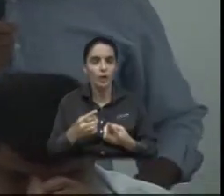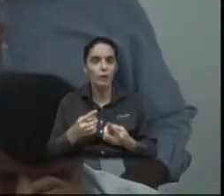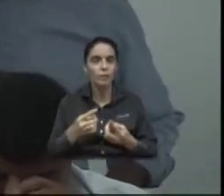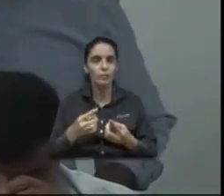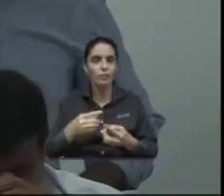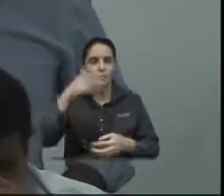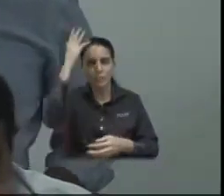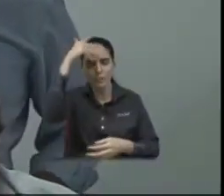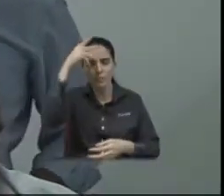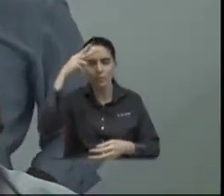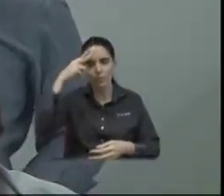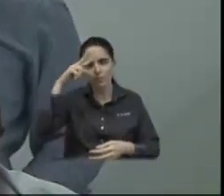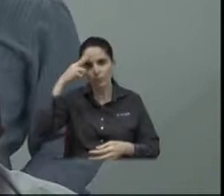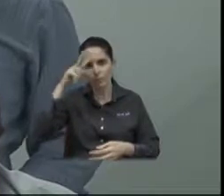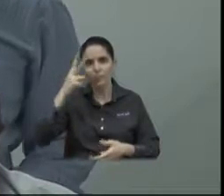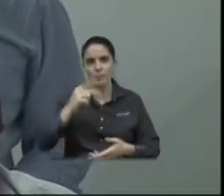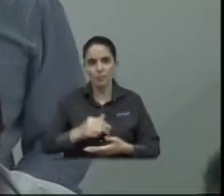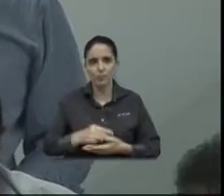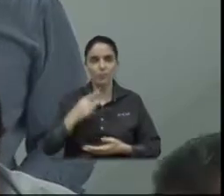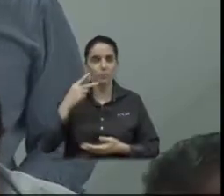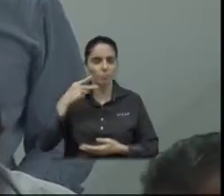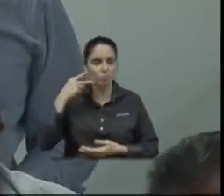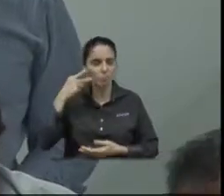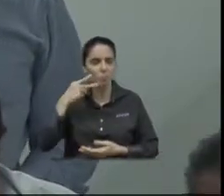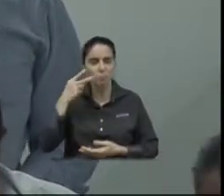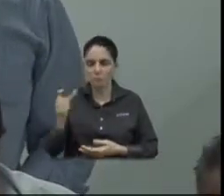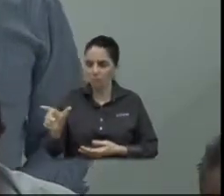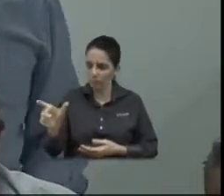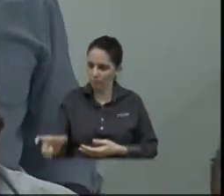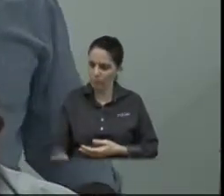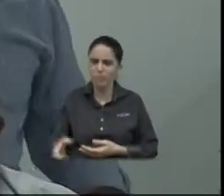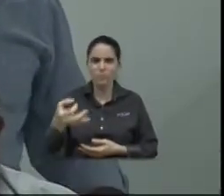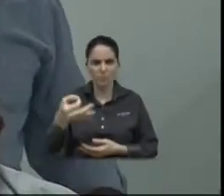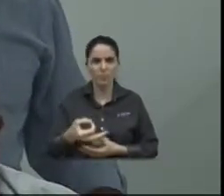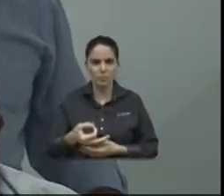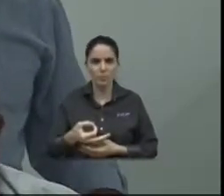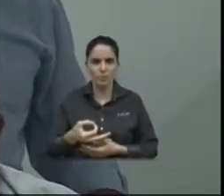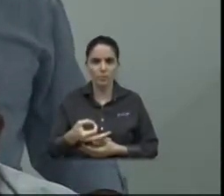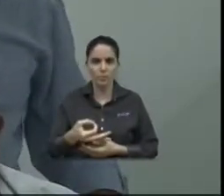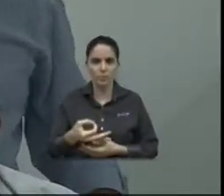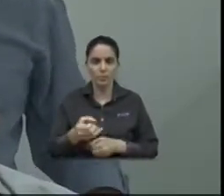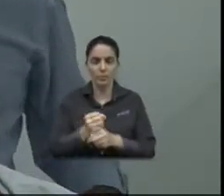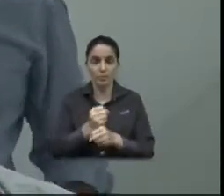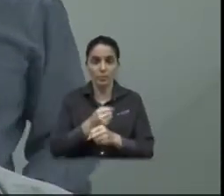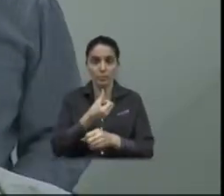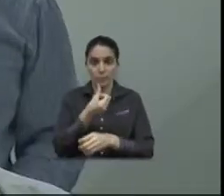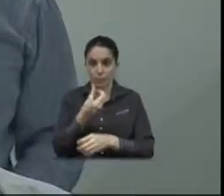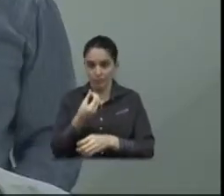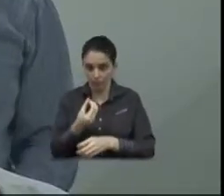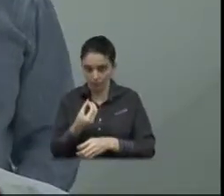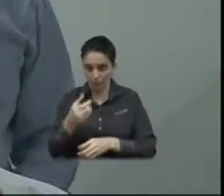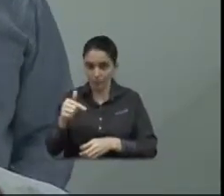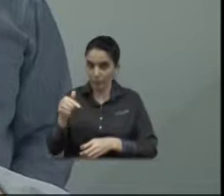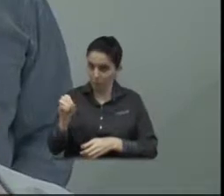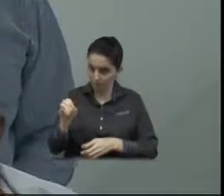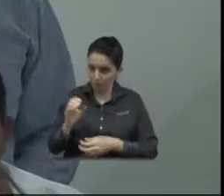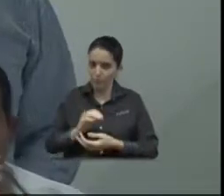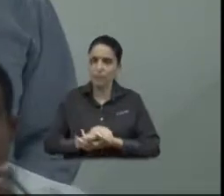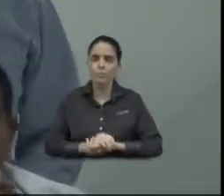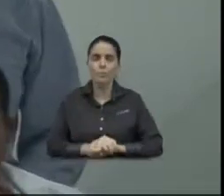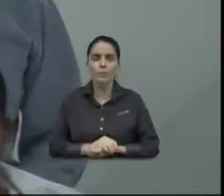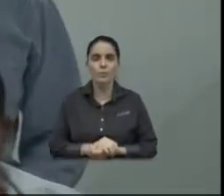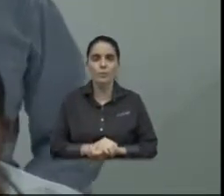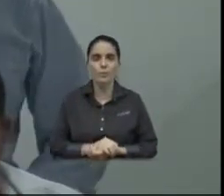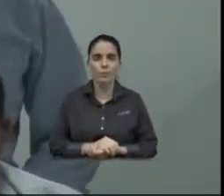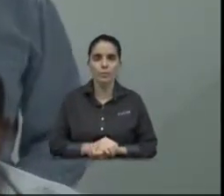Moacir Camargo Silveira, vereador que honrou brilhantemente sua postura nessa casa nos anos 60 e 70 e que